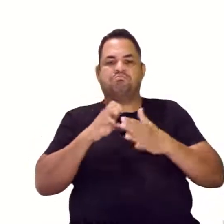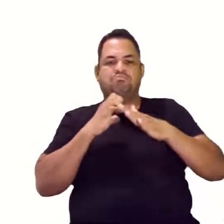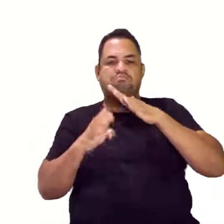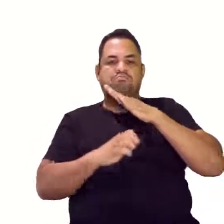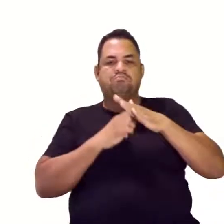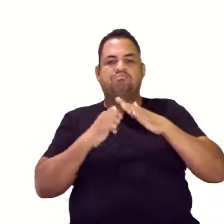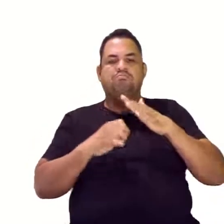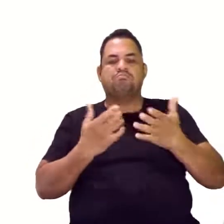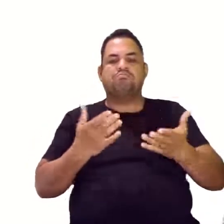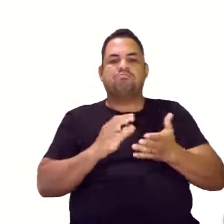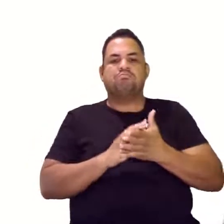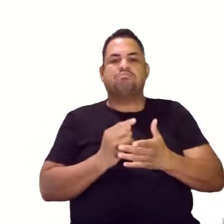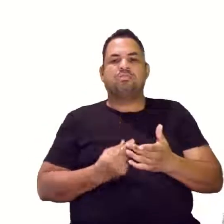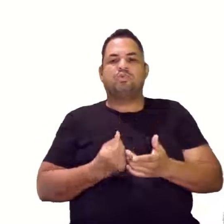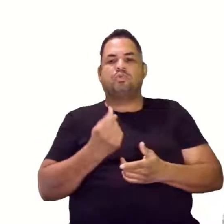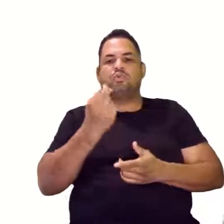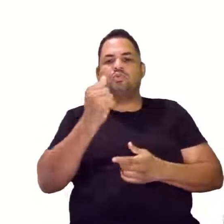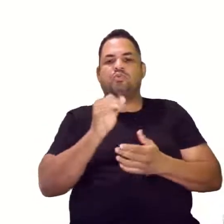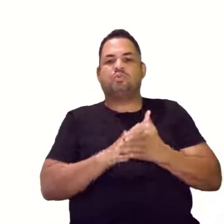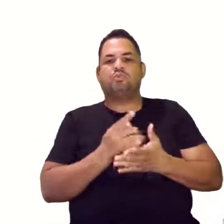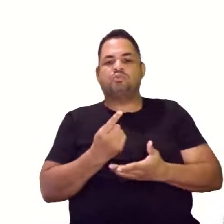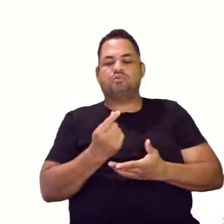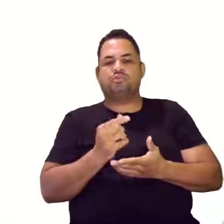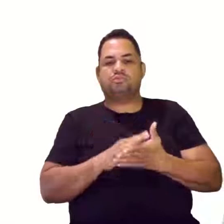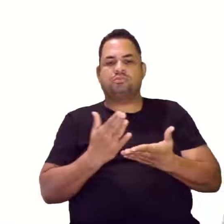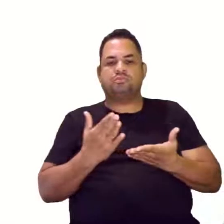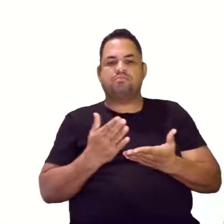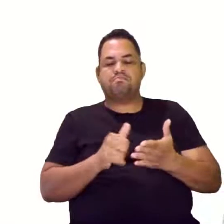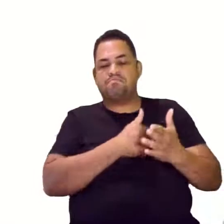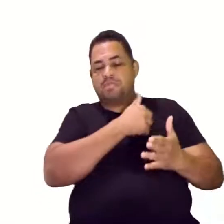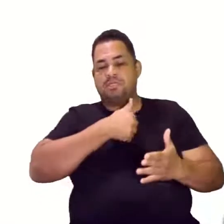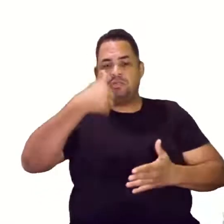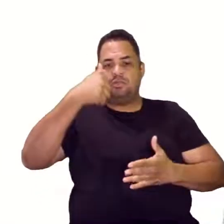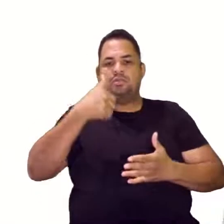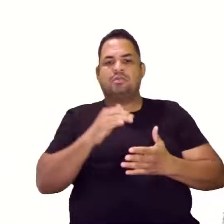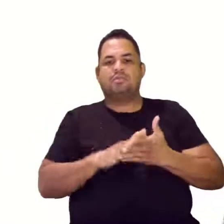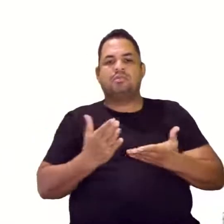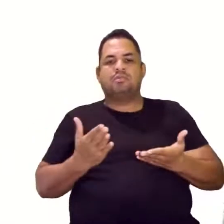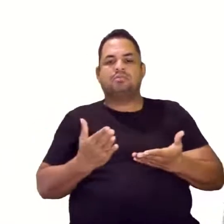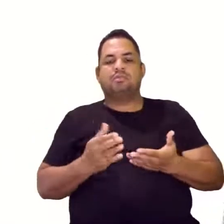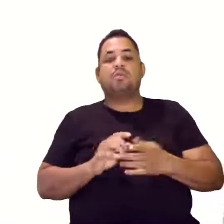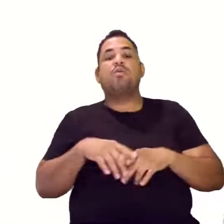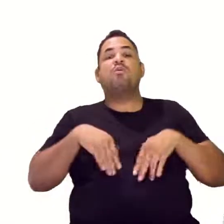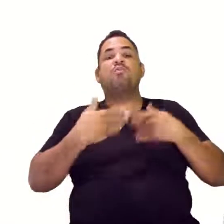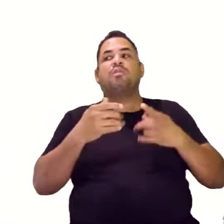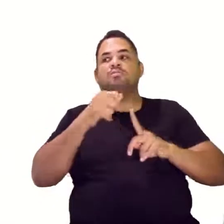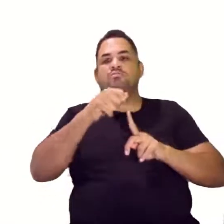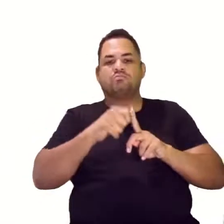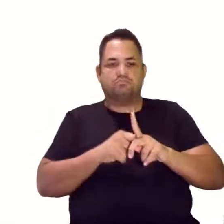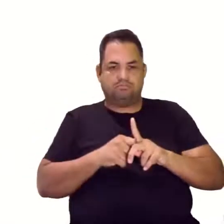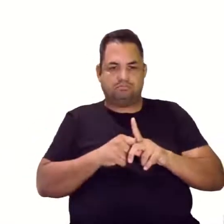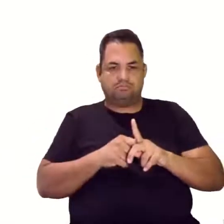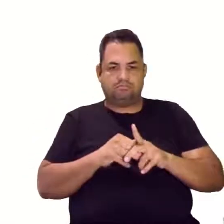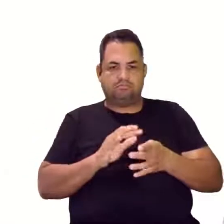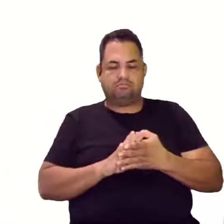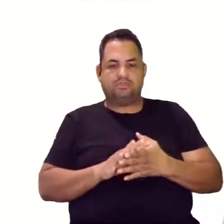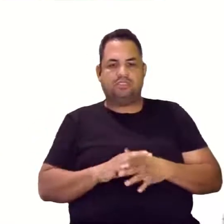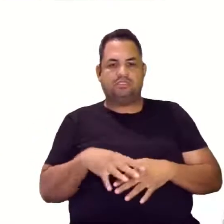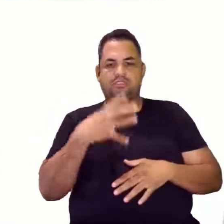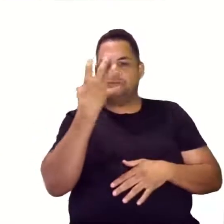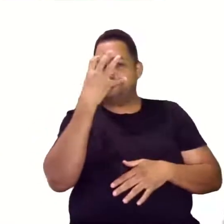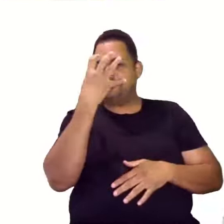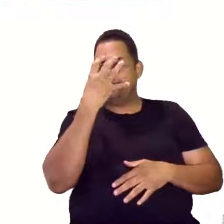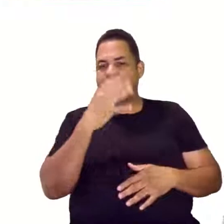uma entrada de lucro financeiro bem melhor do que as despesas que saíram, foi o mês de